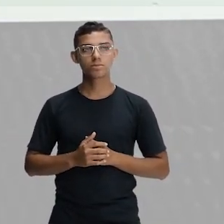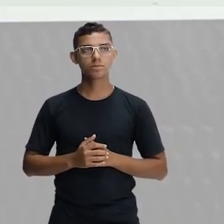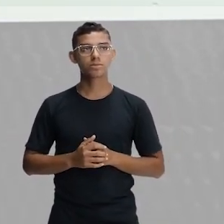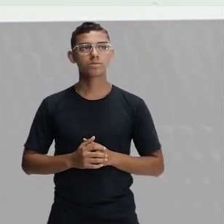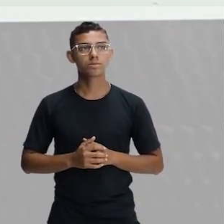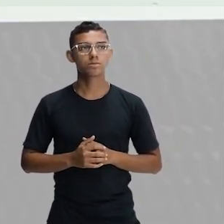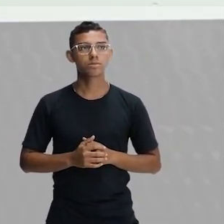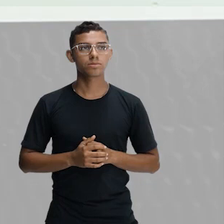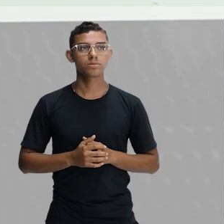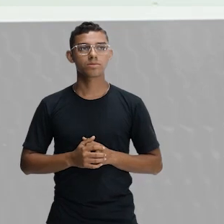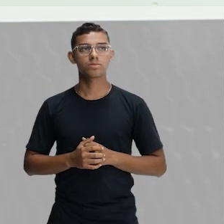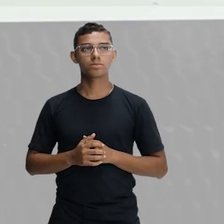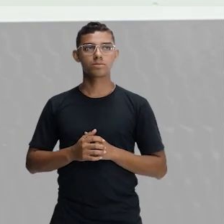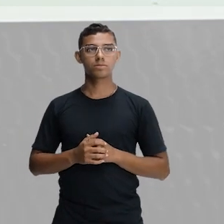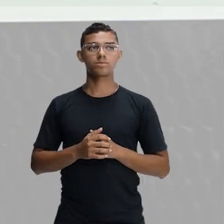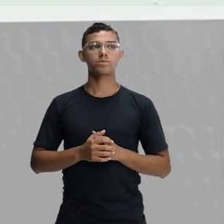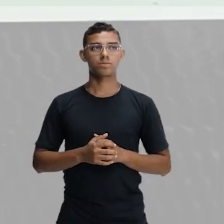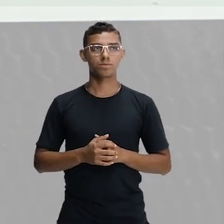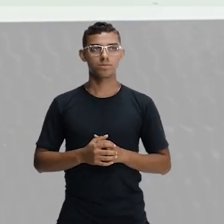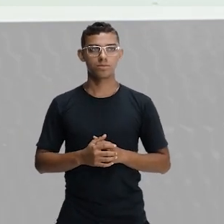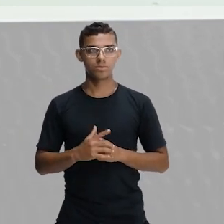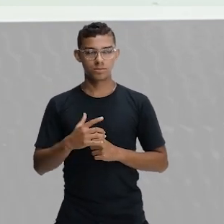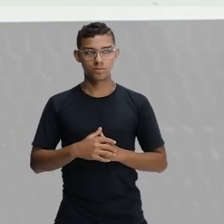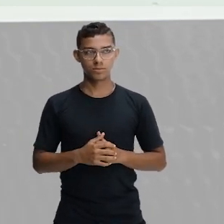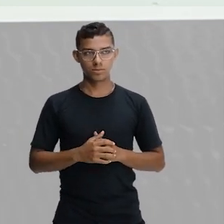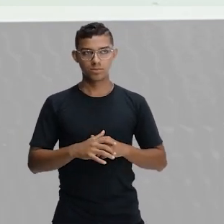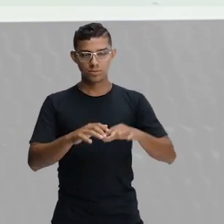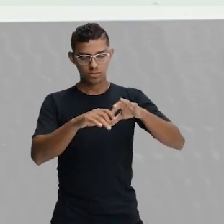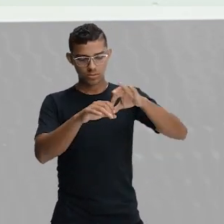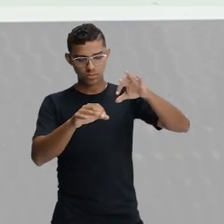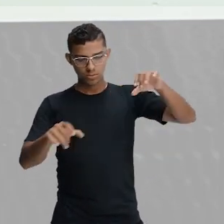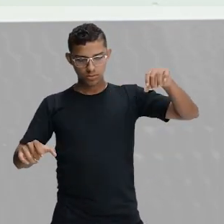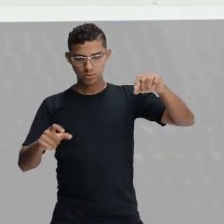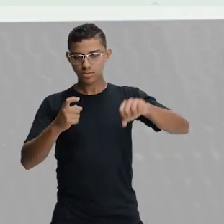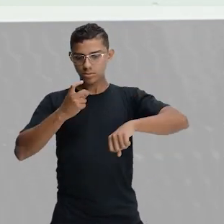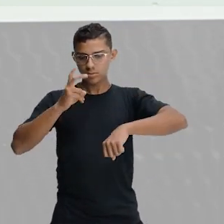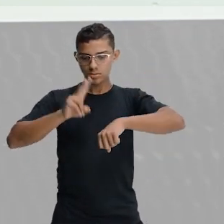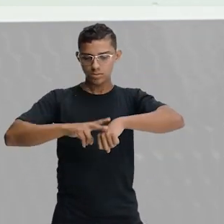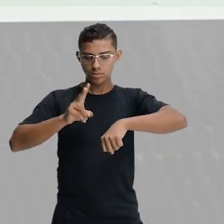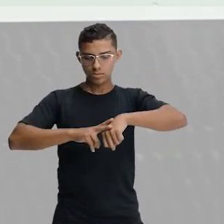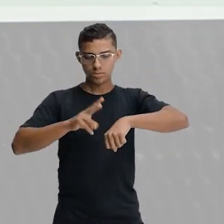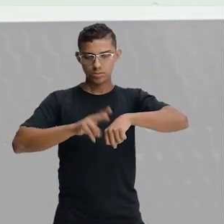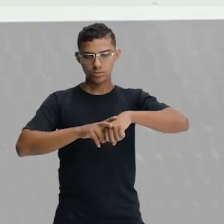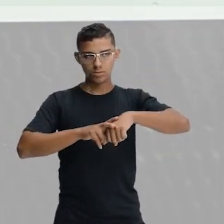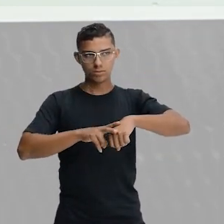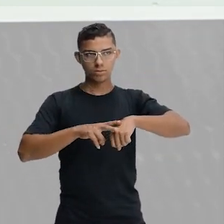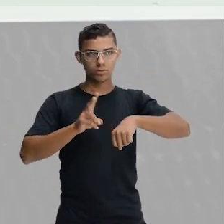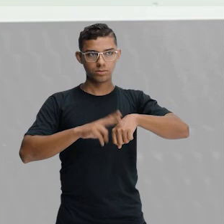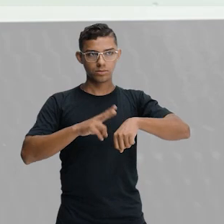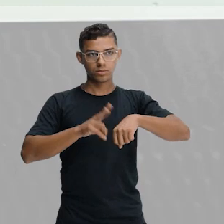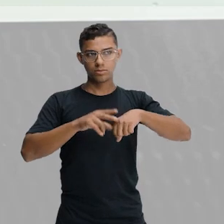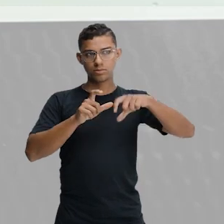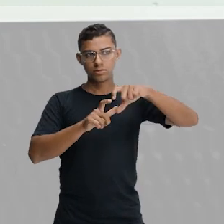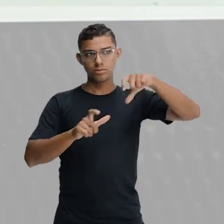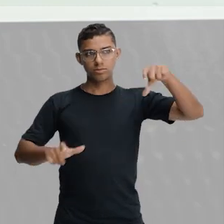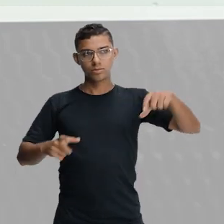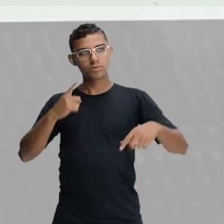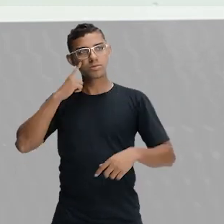um bastãozinho de vidro, ok? Então esse é o vidro.